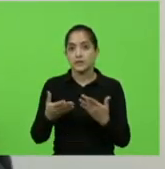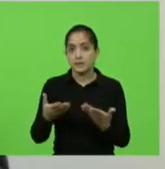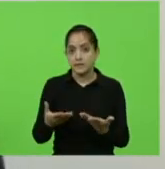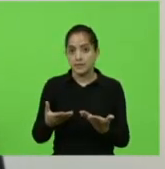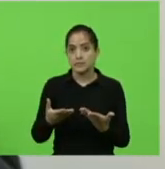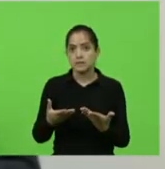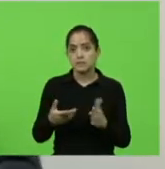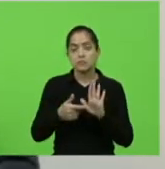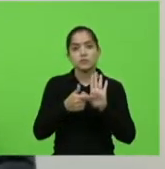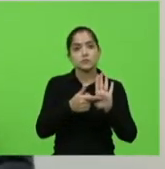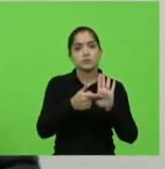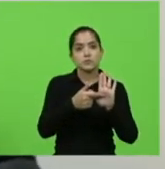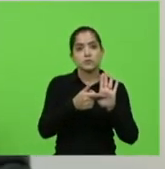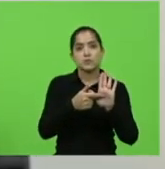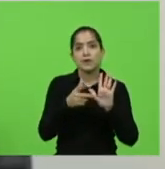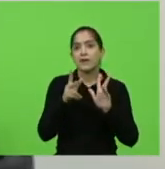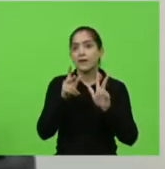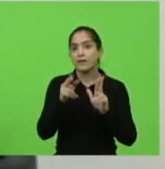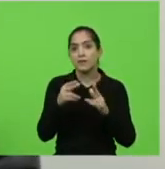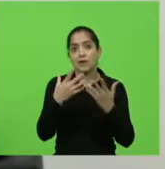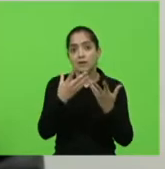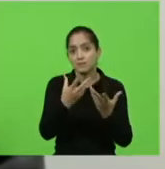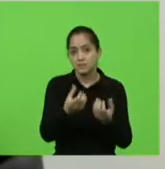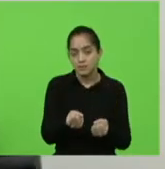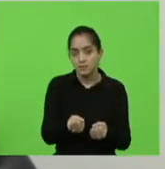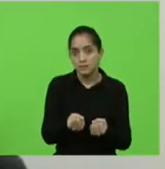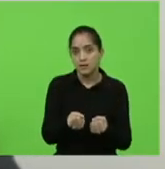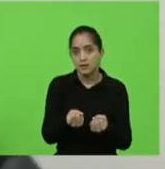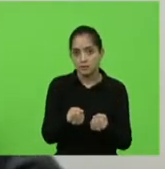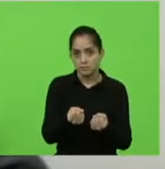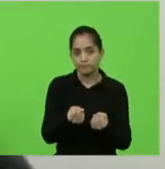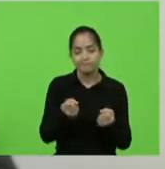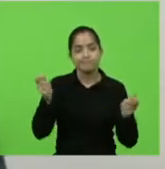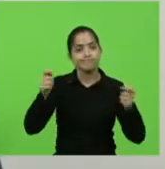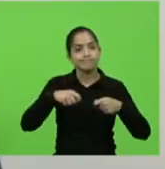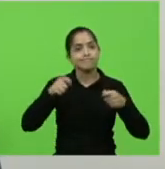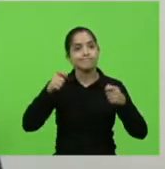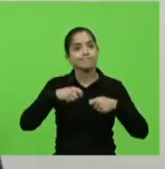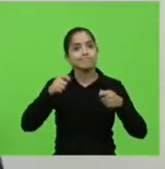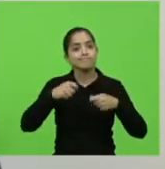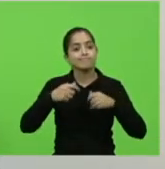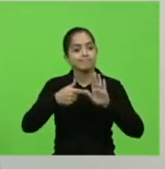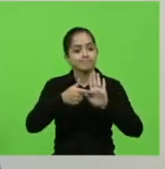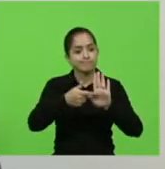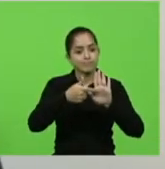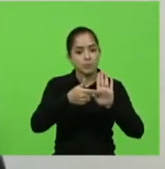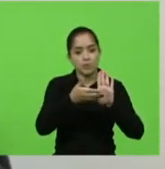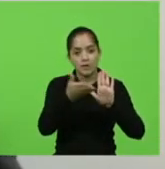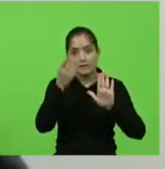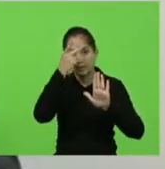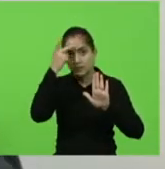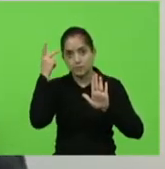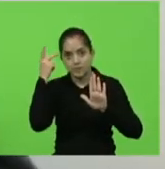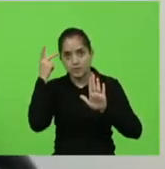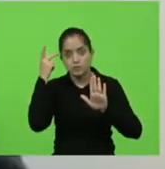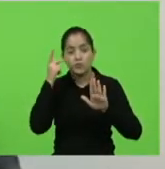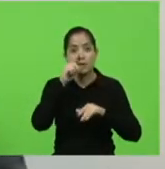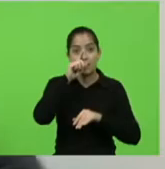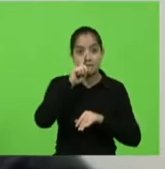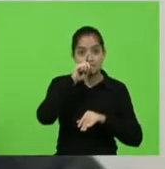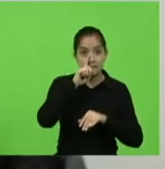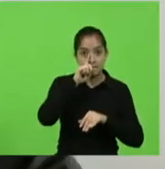situação seria o mesmo, né, que aceitar a possibilidade de expor as pessoas ao risco